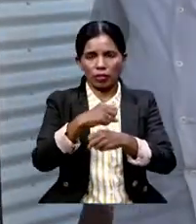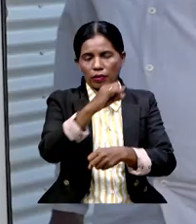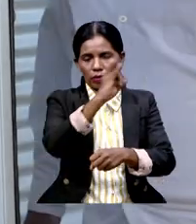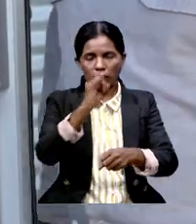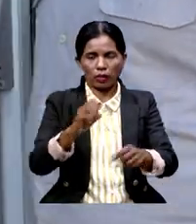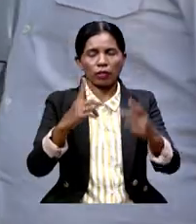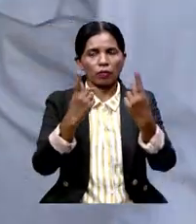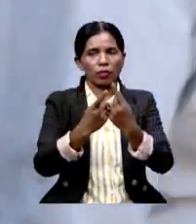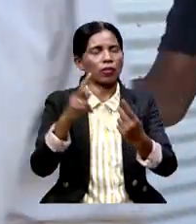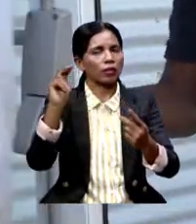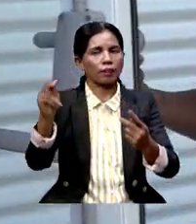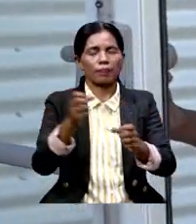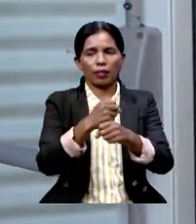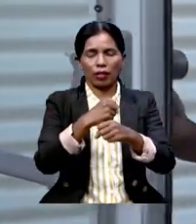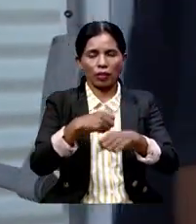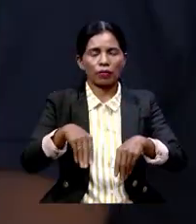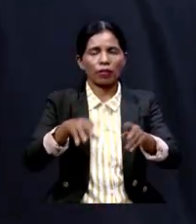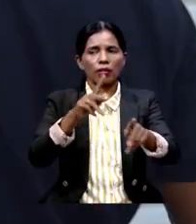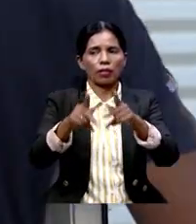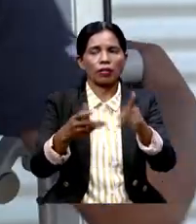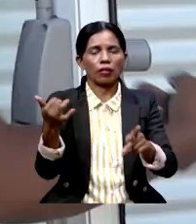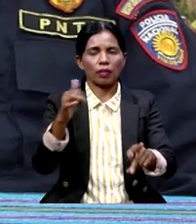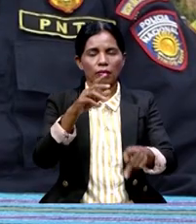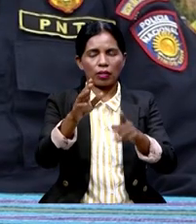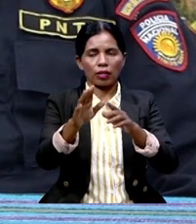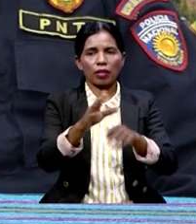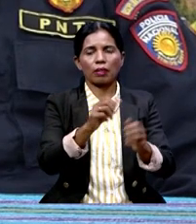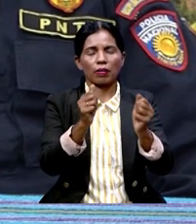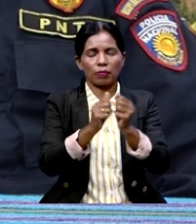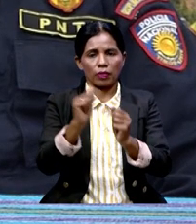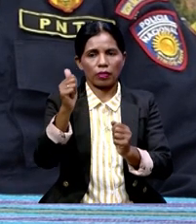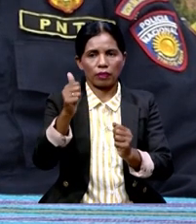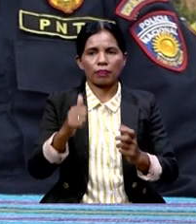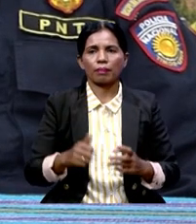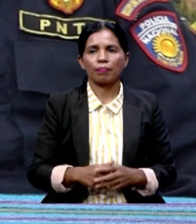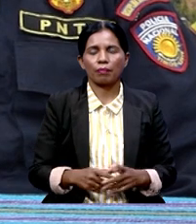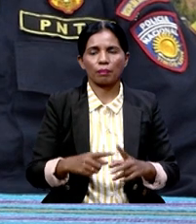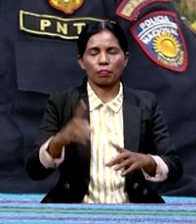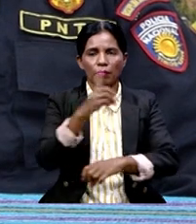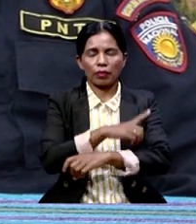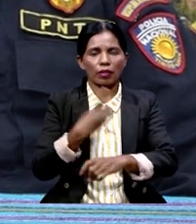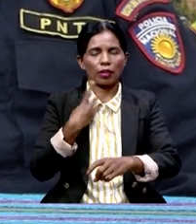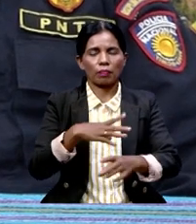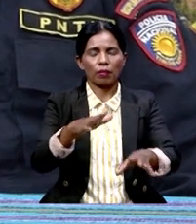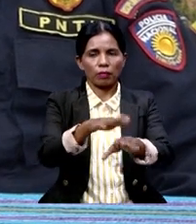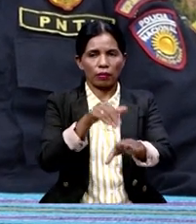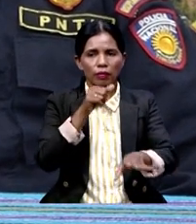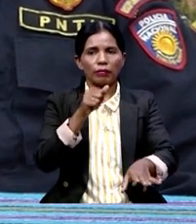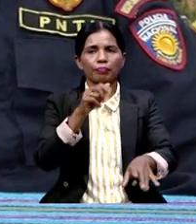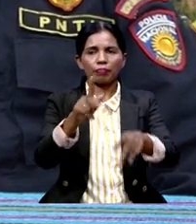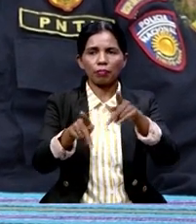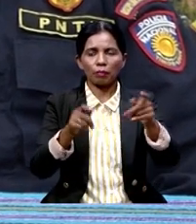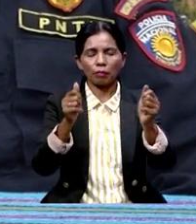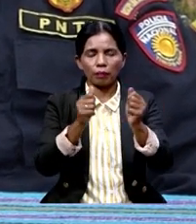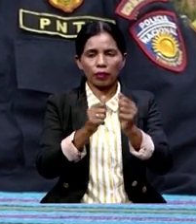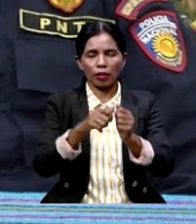da Companhia 9, nebe halou tráfico humano ba cidadão estrangeiro na Insanulo, né? Hoje na me segura ona, cidadão